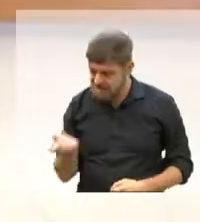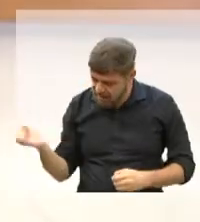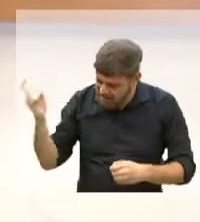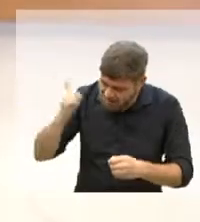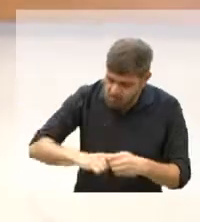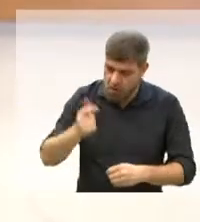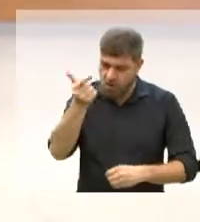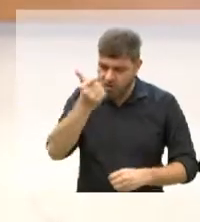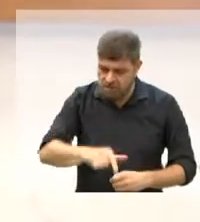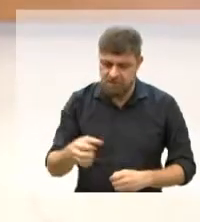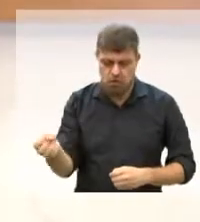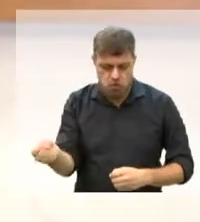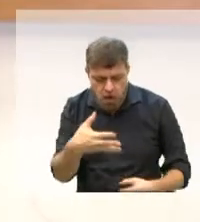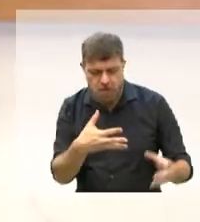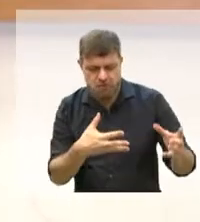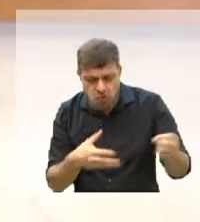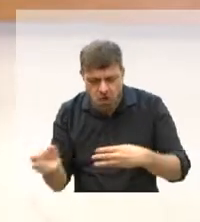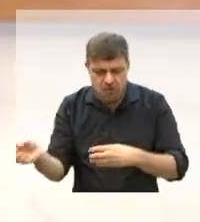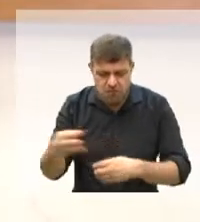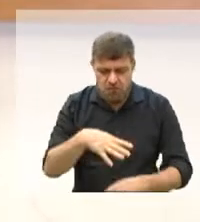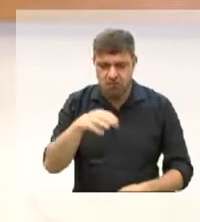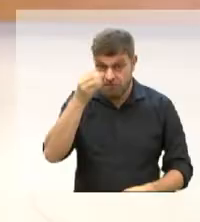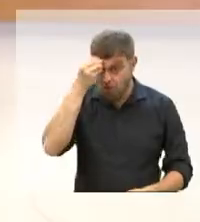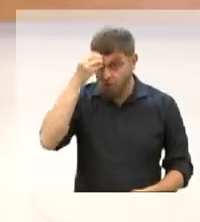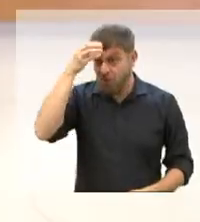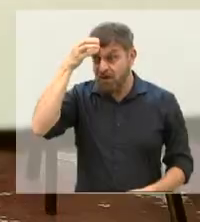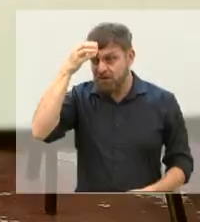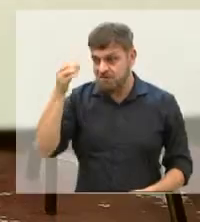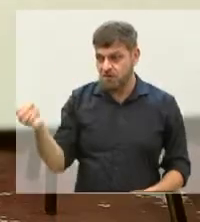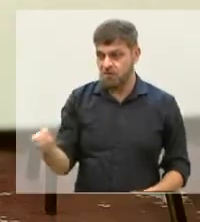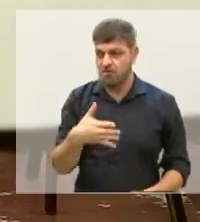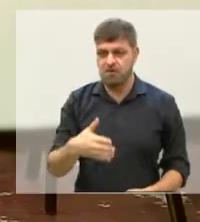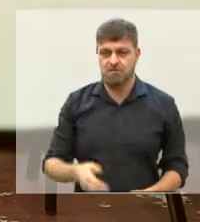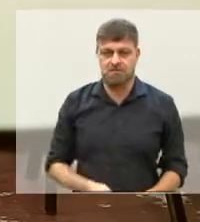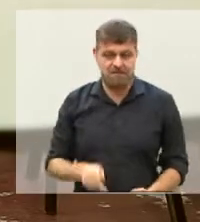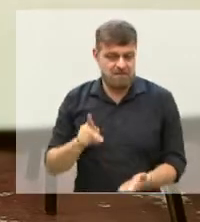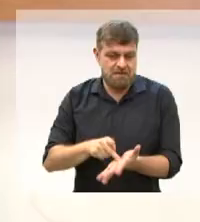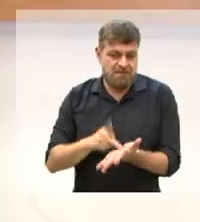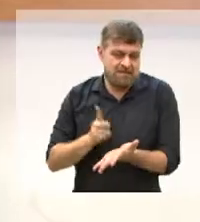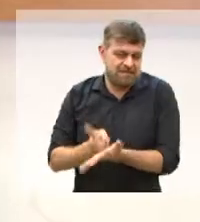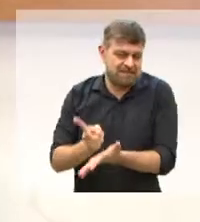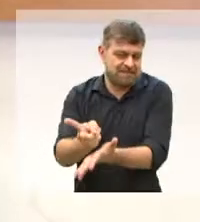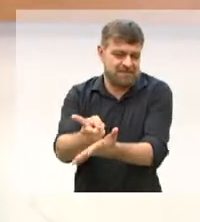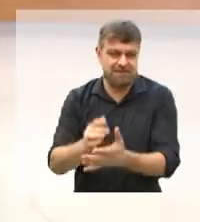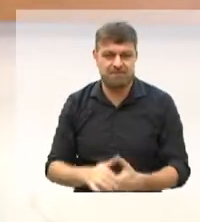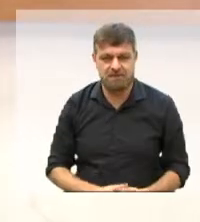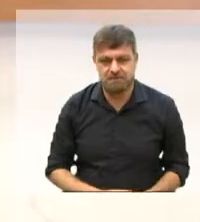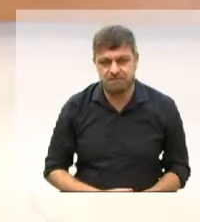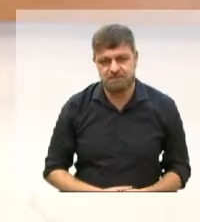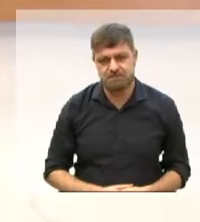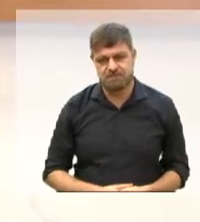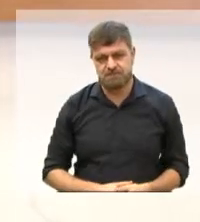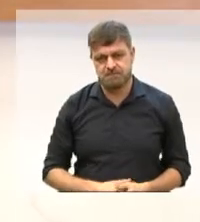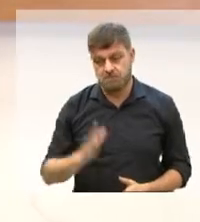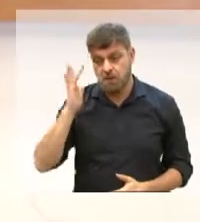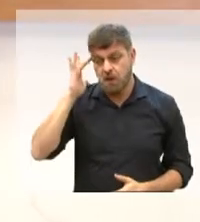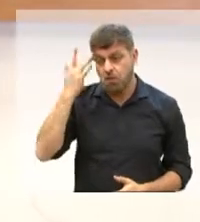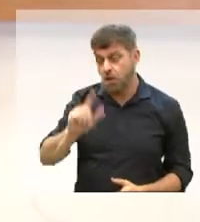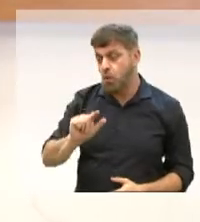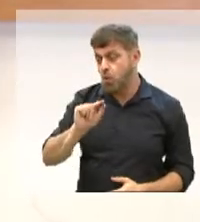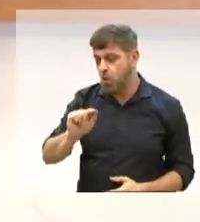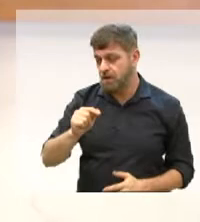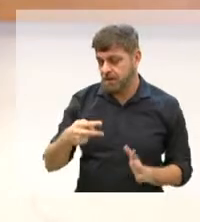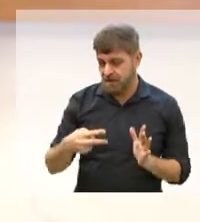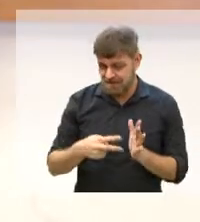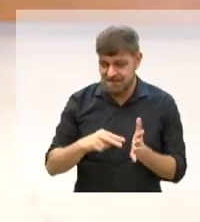renove. E acho que esse é o desafio também? Não há uma verdade permanente? Eu acho que isso tem muito a ver mesmo